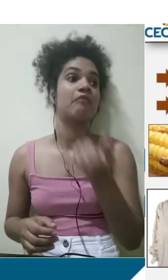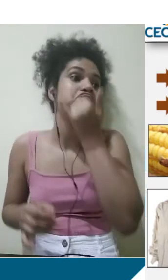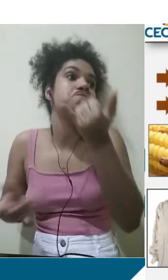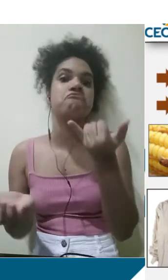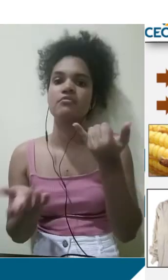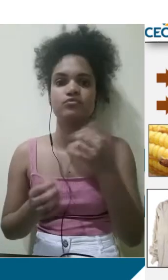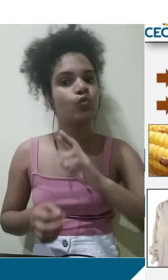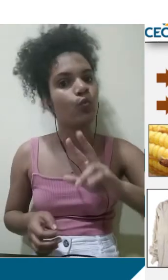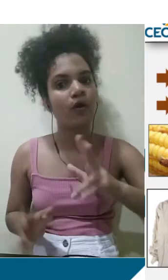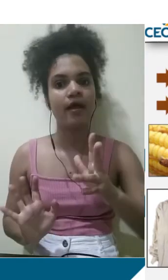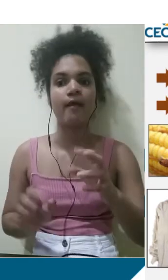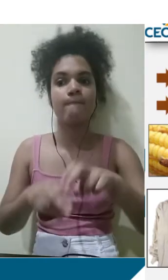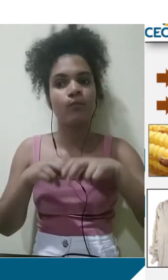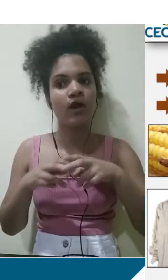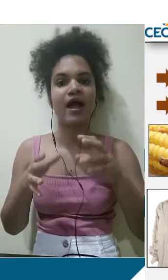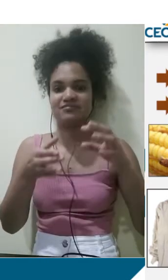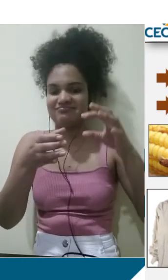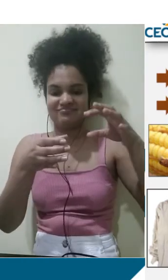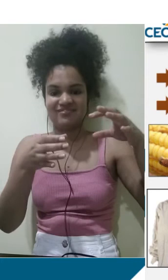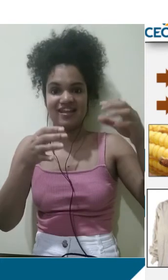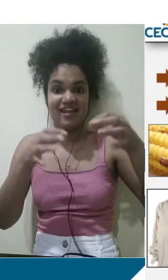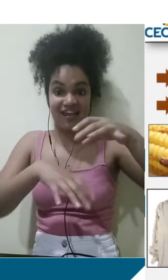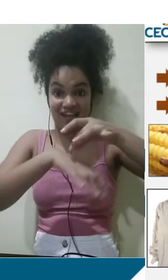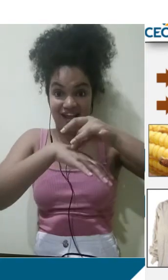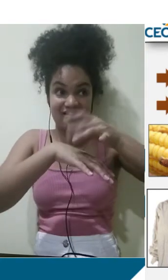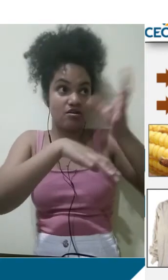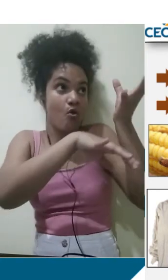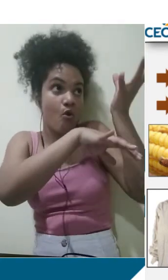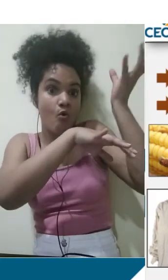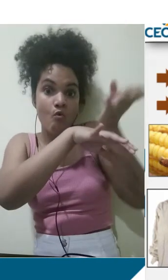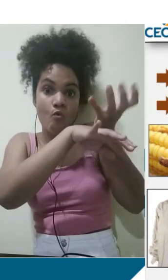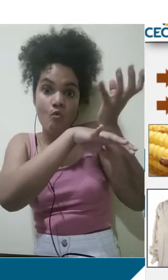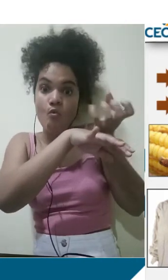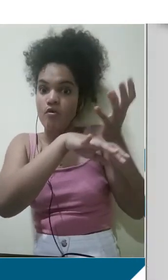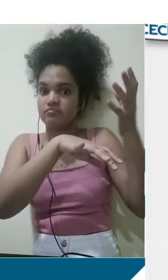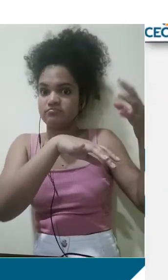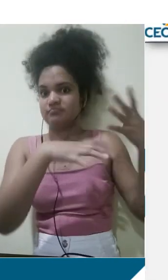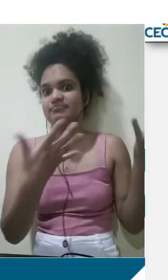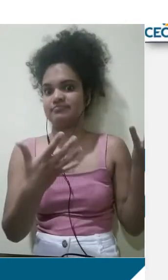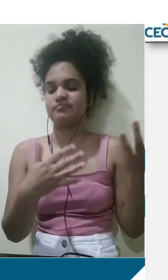carne em putrefação. Porém, novas observações serviram de base para que